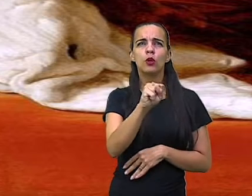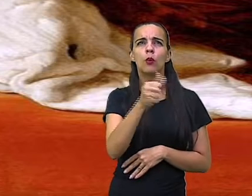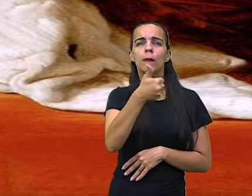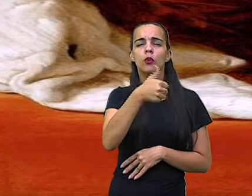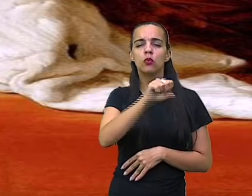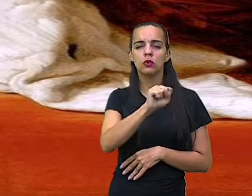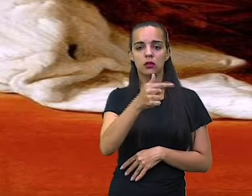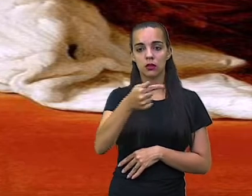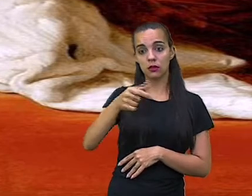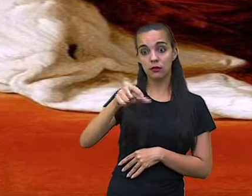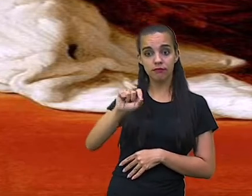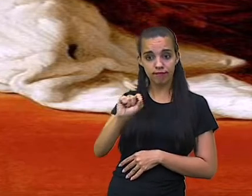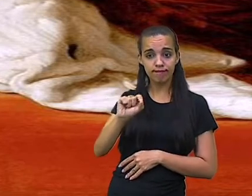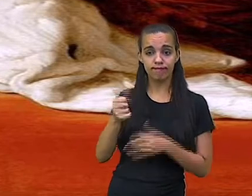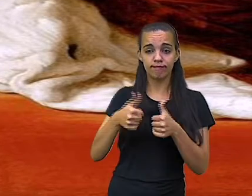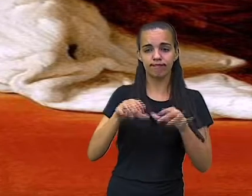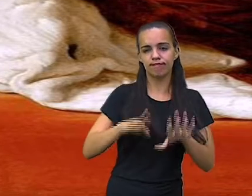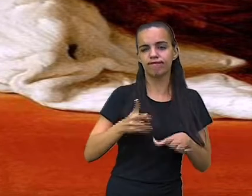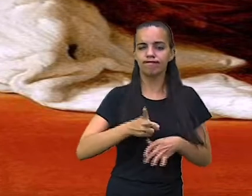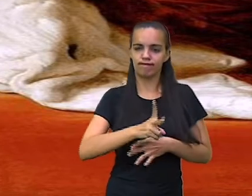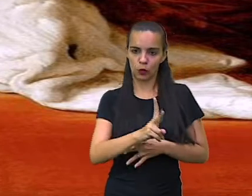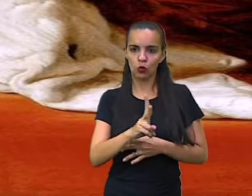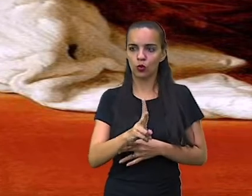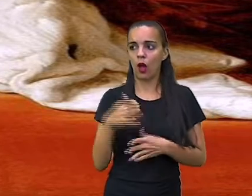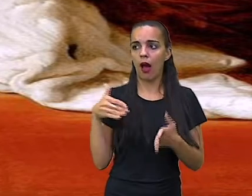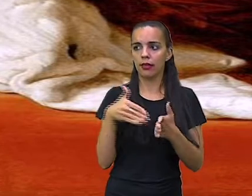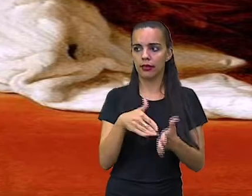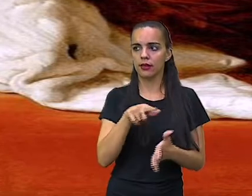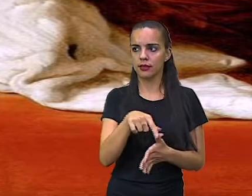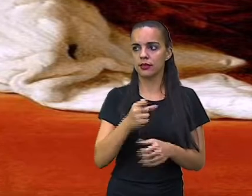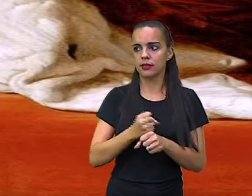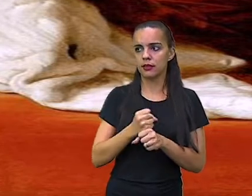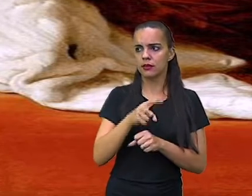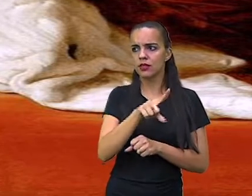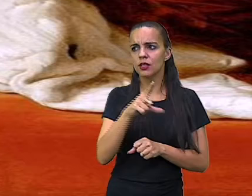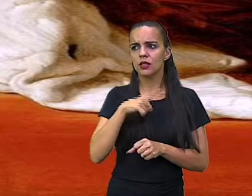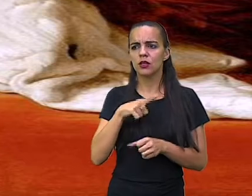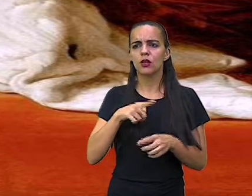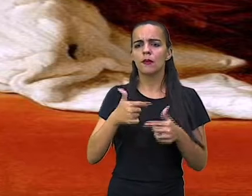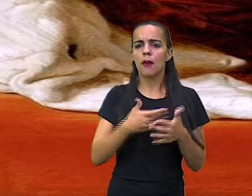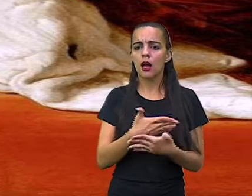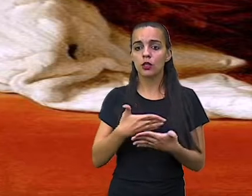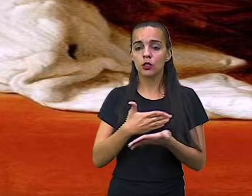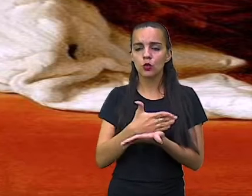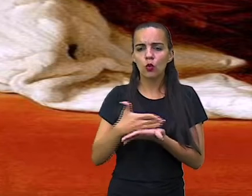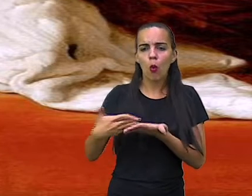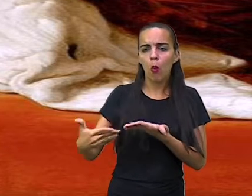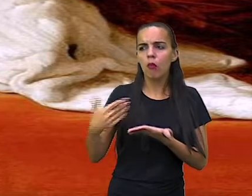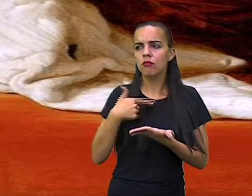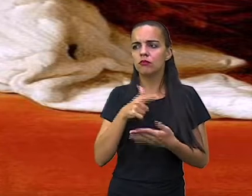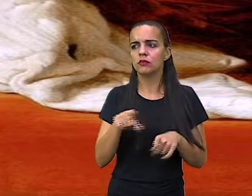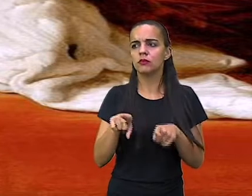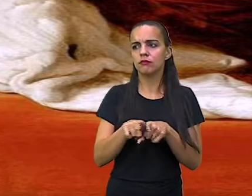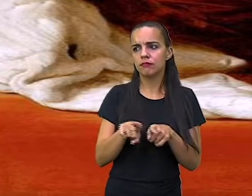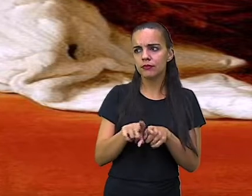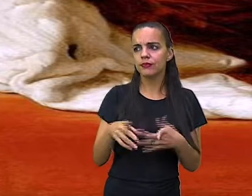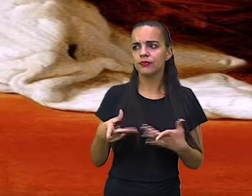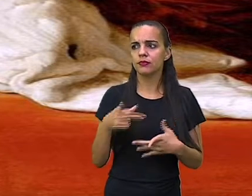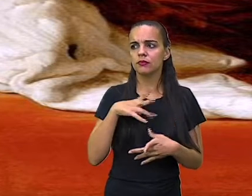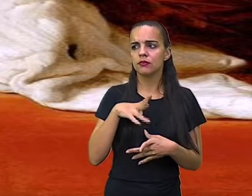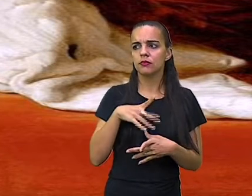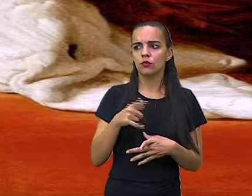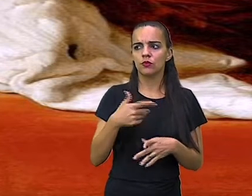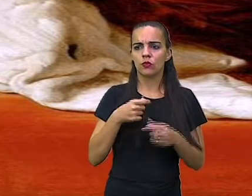consequência da Guerra Franco-Prussiana, conflito que fazia parte dos planos de Otto von Bismarck para